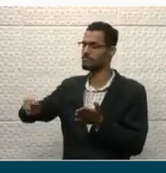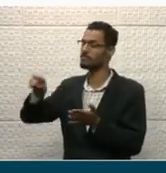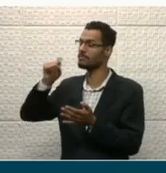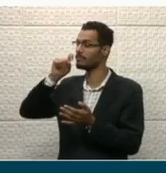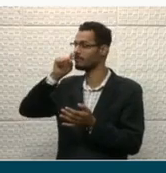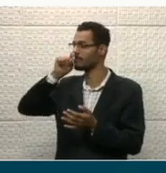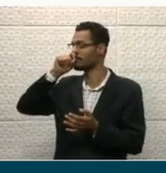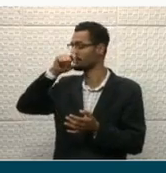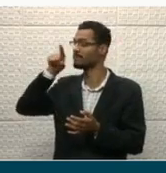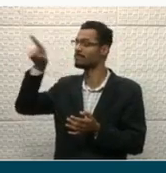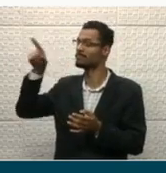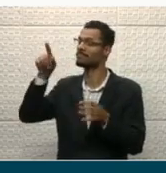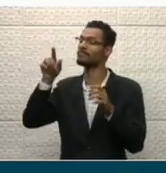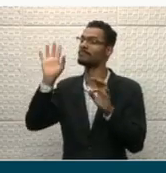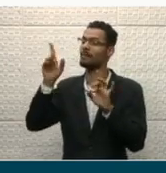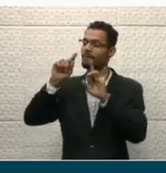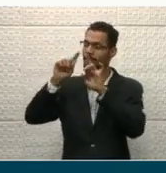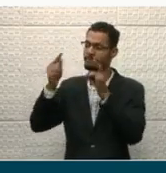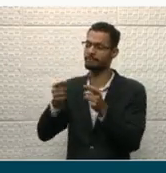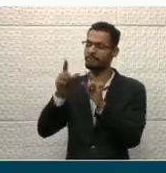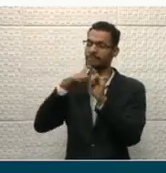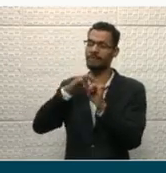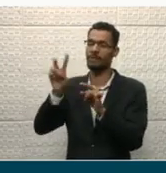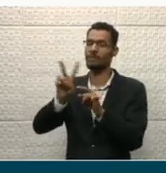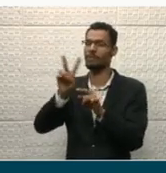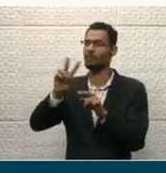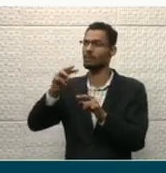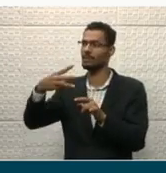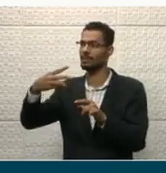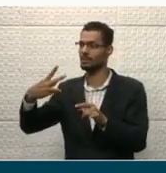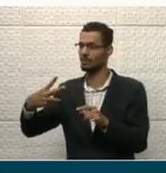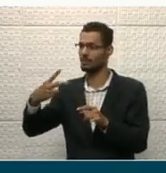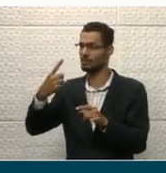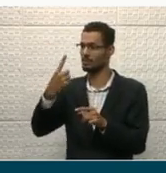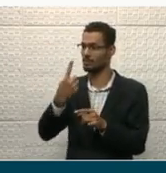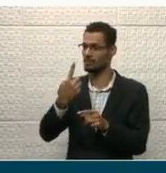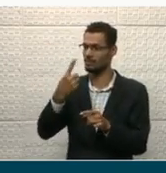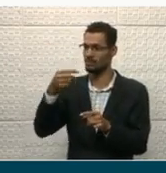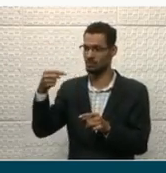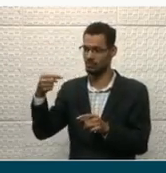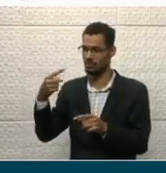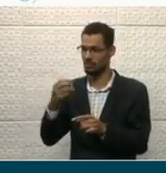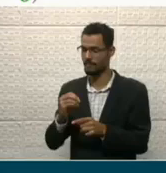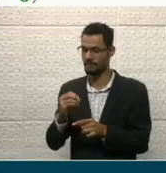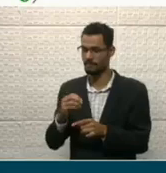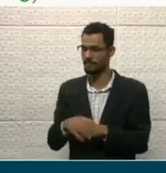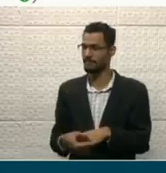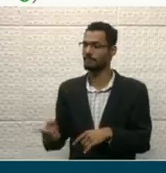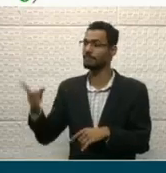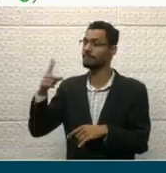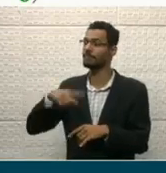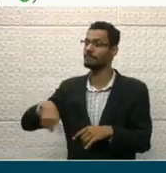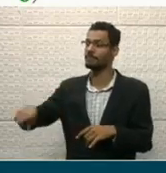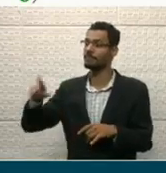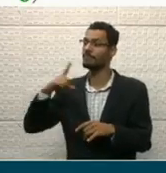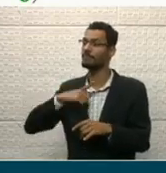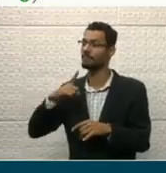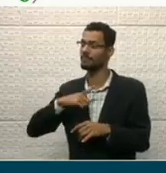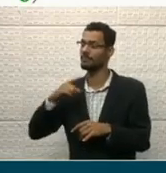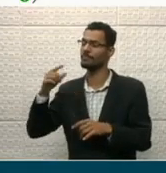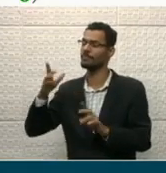Nós identificamos a imagem como sendo o vetor 3, 2 do R2. Agora, eu posso